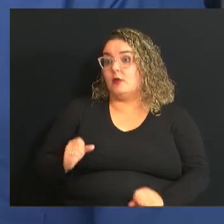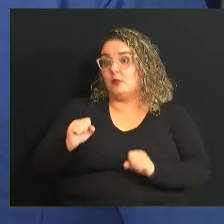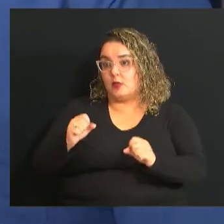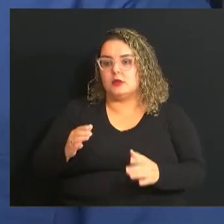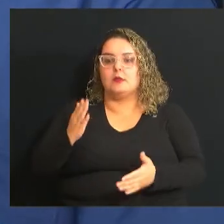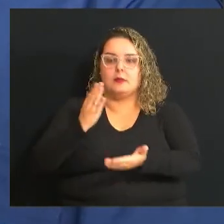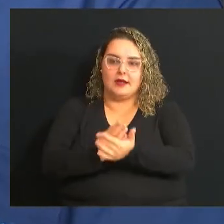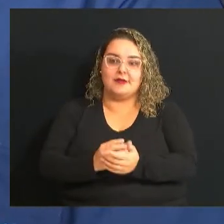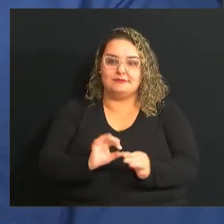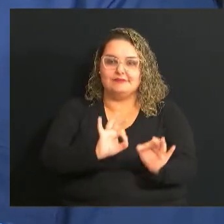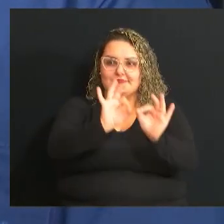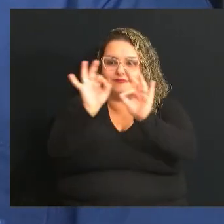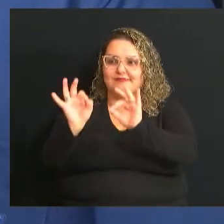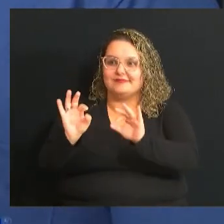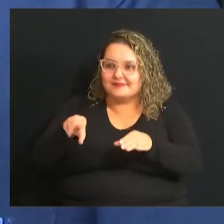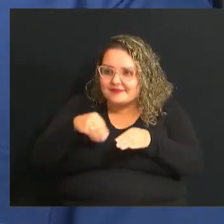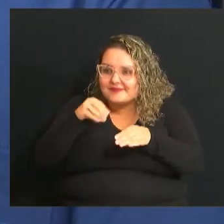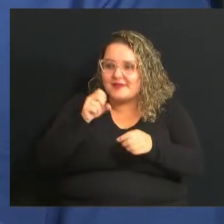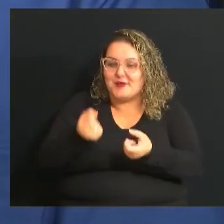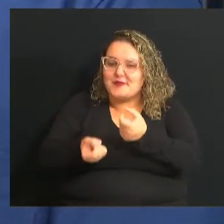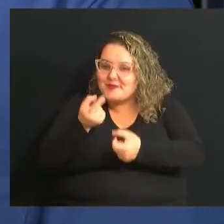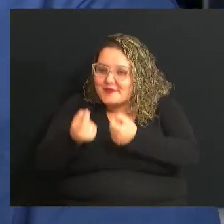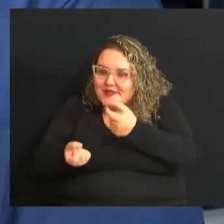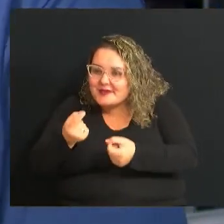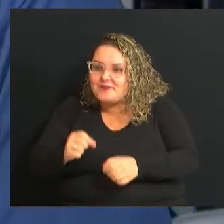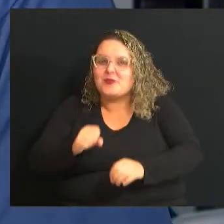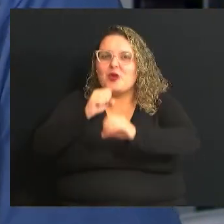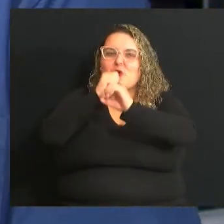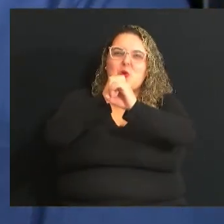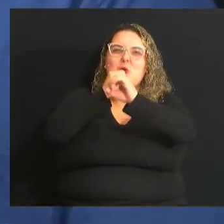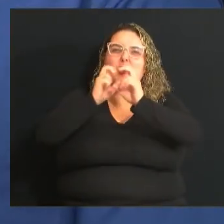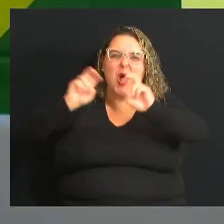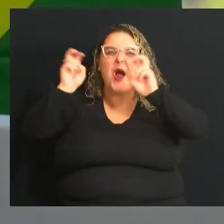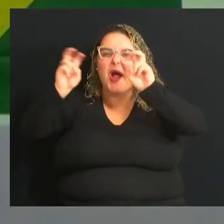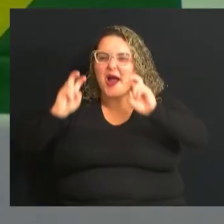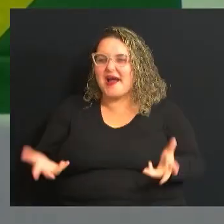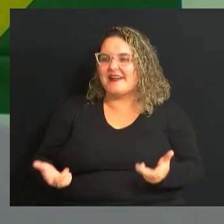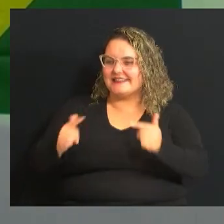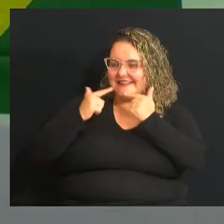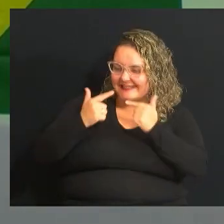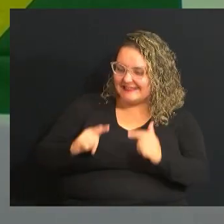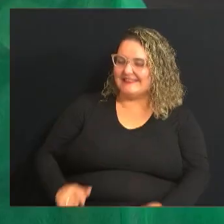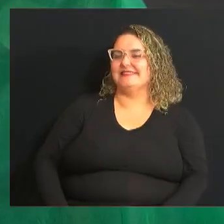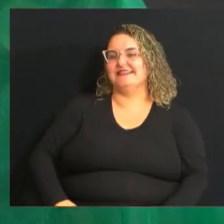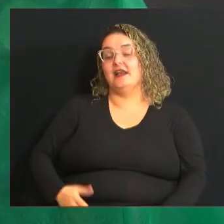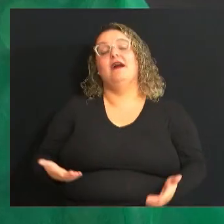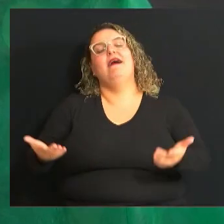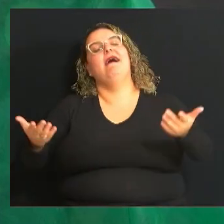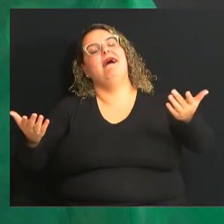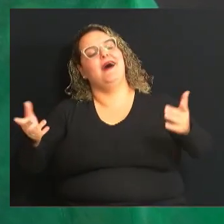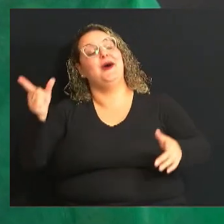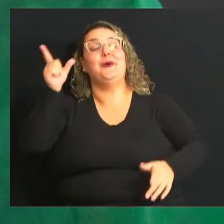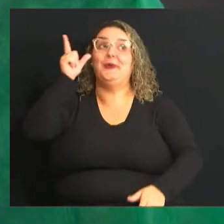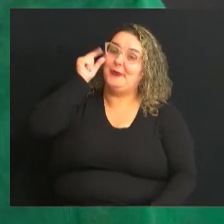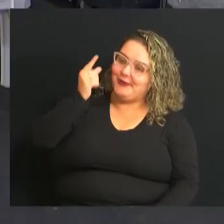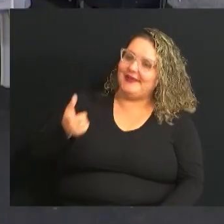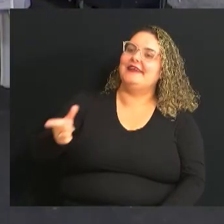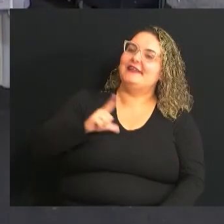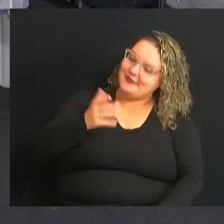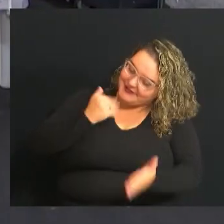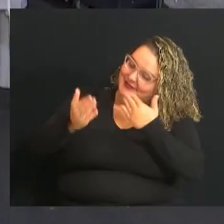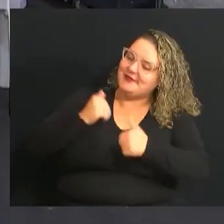Não vai dar tempo de chegar até em casa. E aí a gente finaliza o expediente, assiste o jogo, né? Vai ter alguns jogos que vão